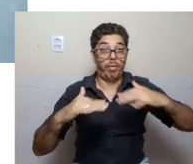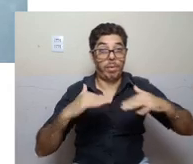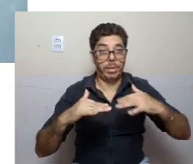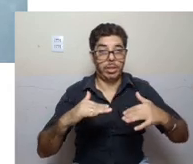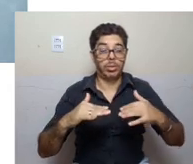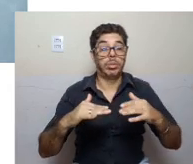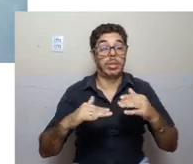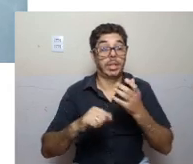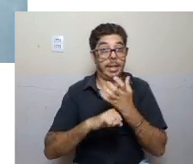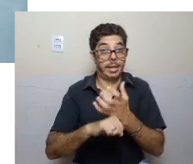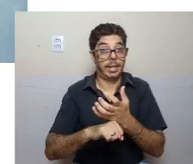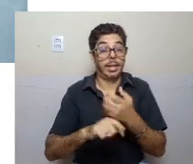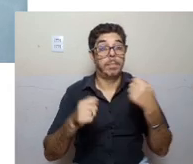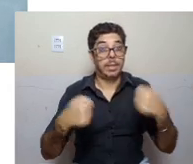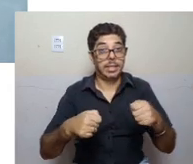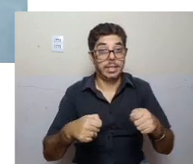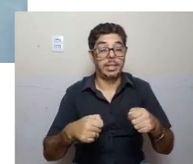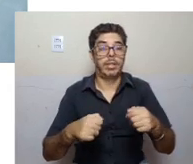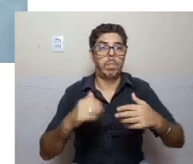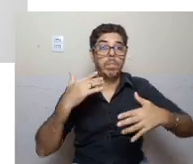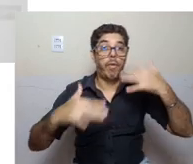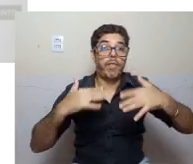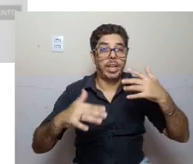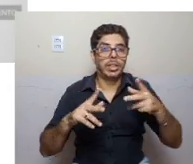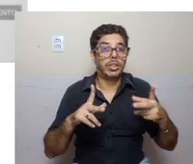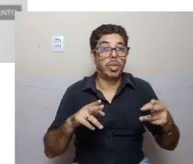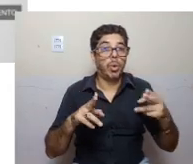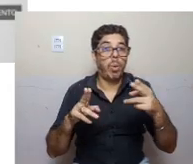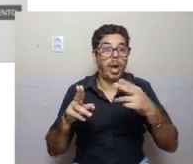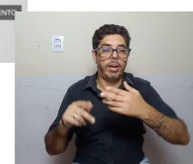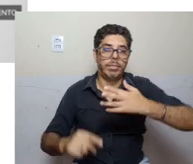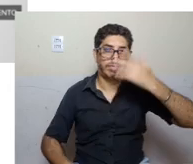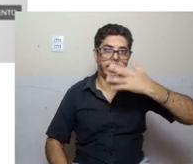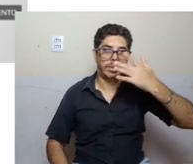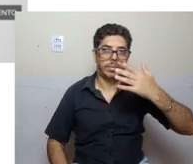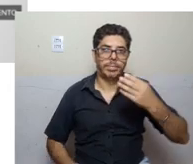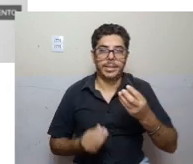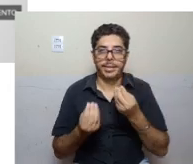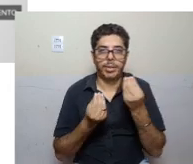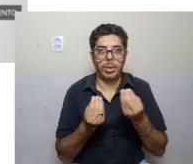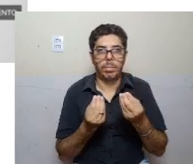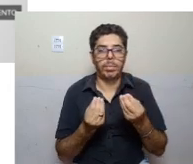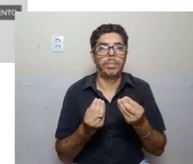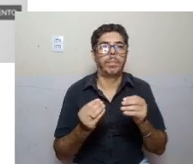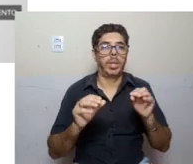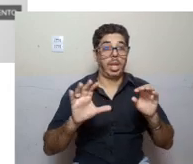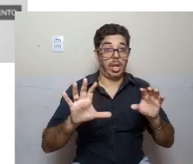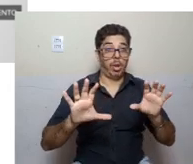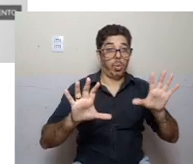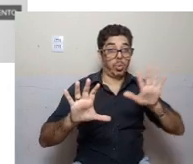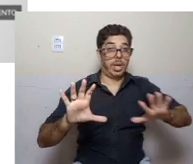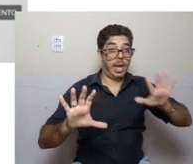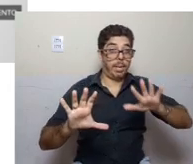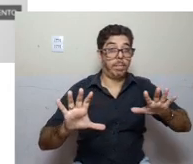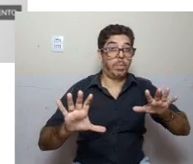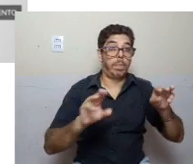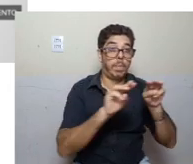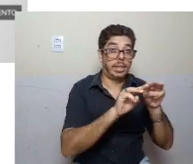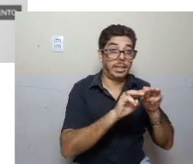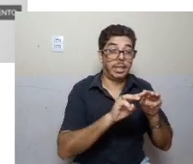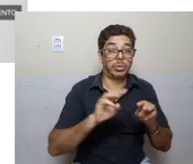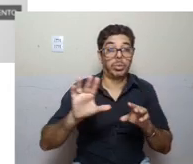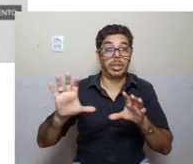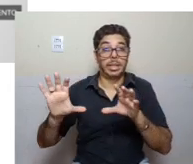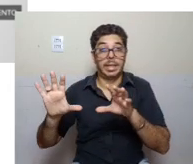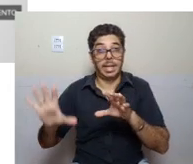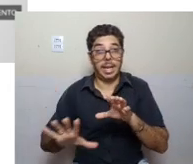todas elas se movam com a mesma velocidade. Isso pode ser alcançado aplicando uma combinação de um campo elétrico e um campo